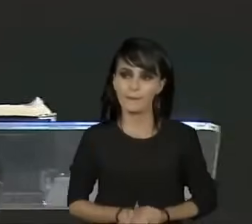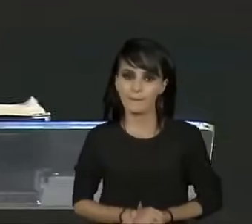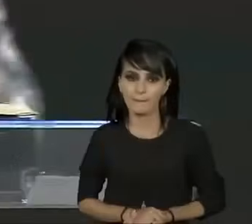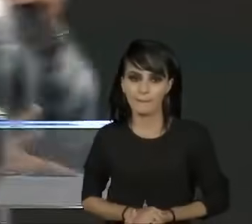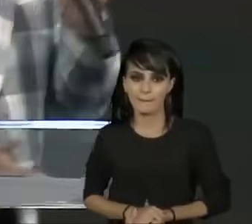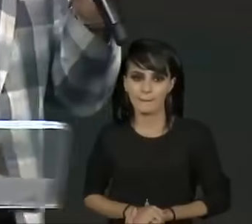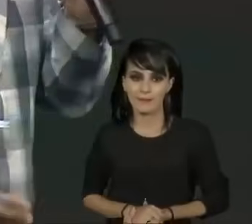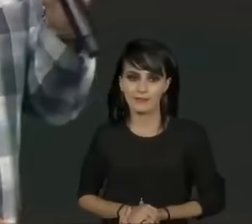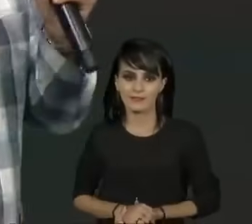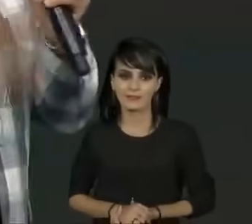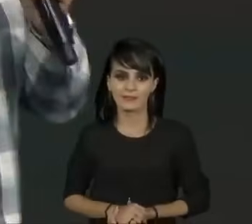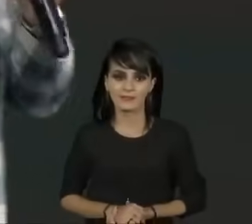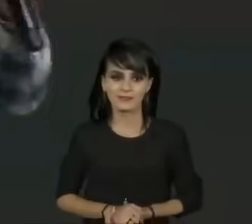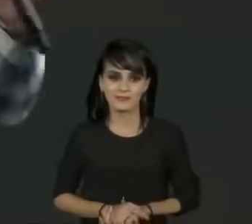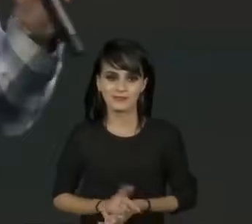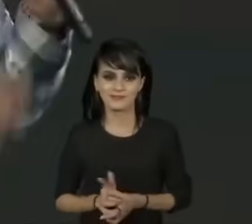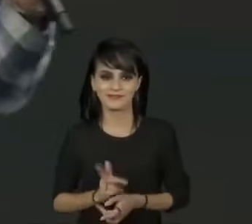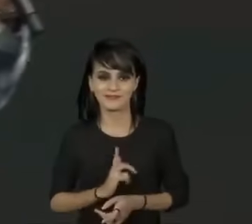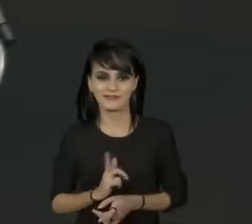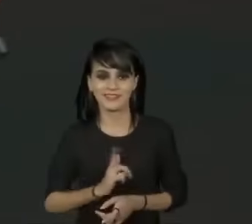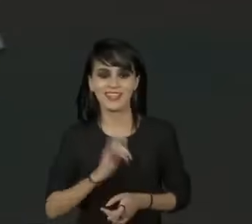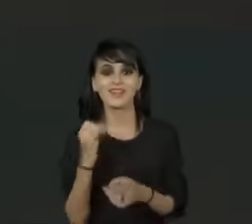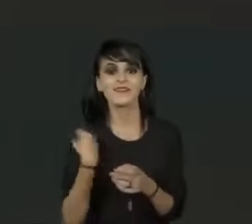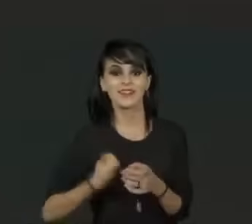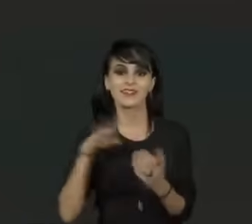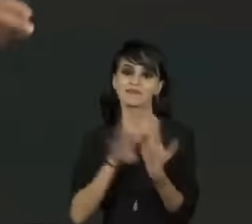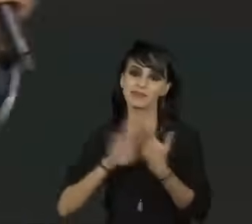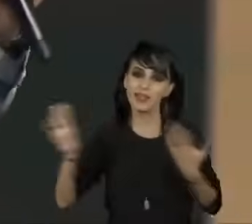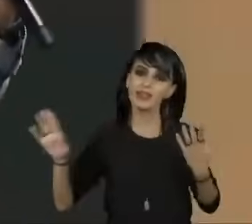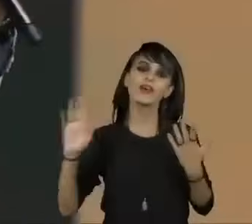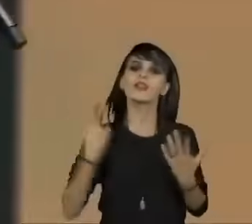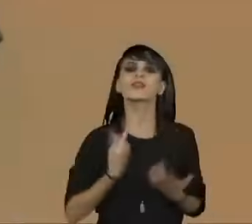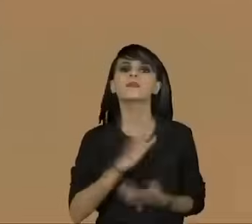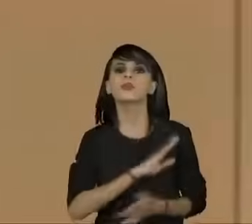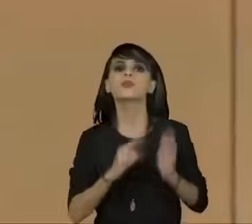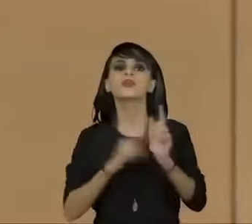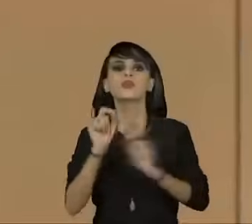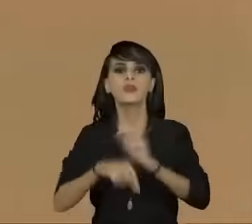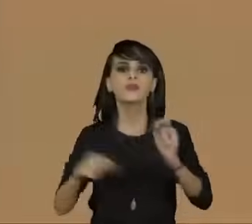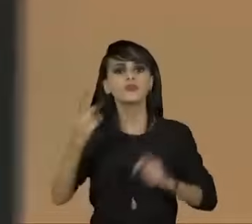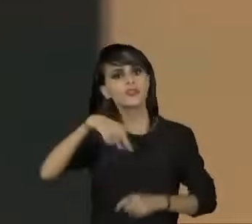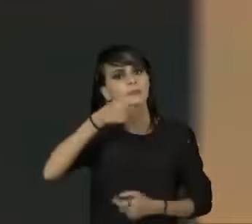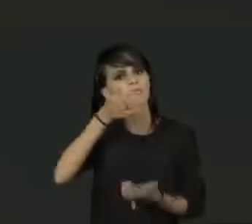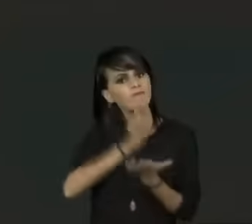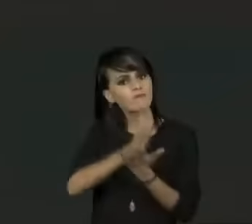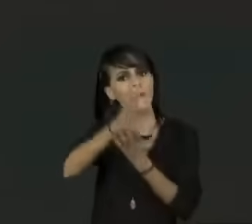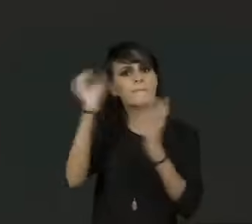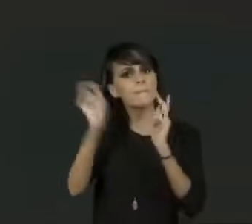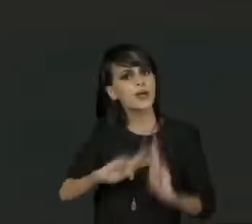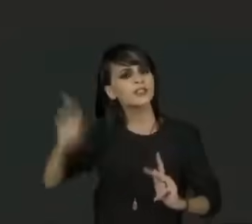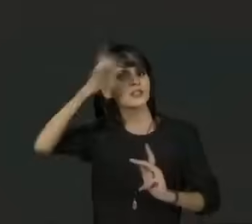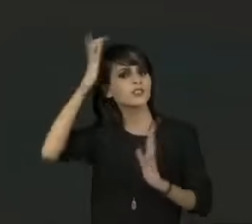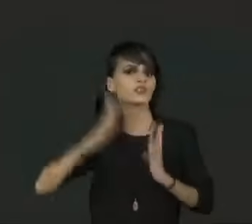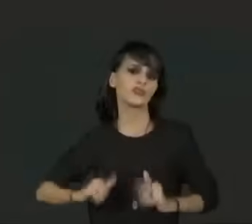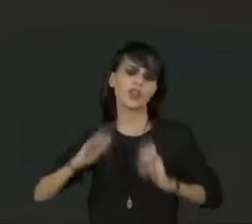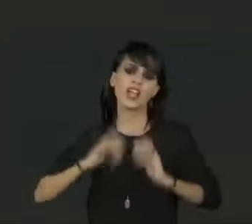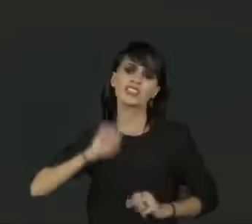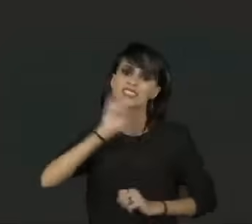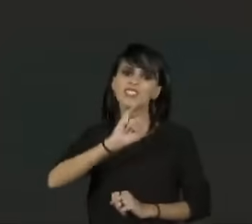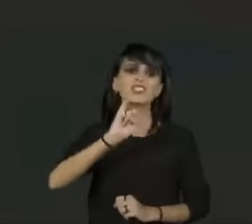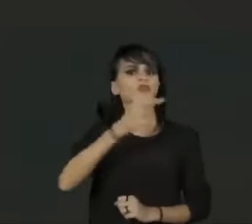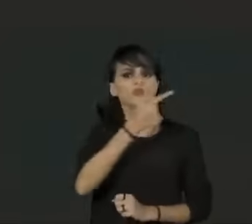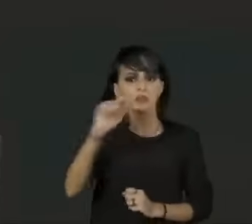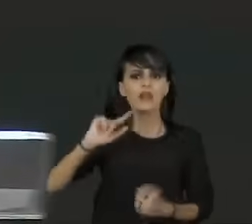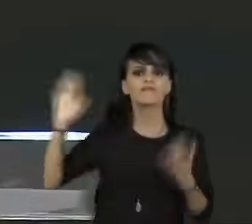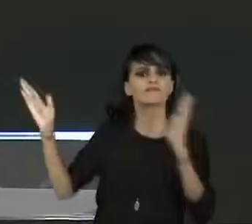você tem uma vida afastada do pecado Hebreus 12:1 diz seguir a paz e a Santificação sem a qual ninguém verá o senhor